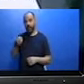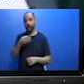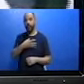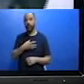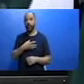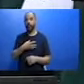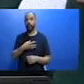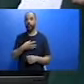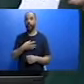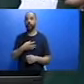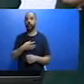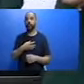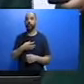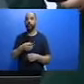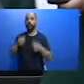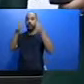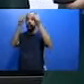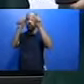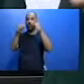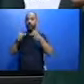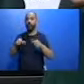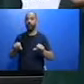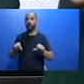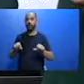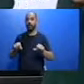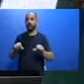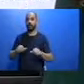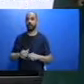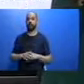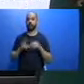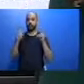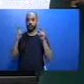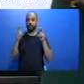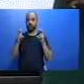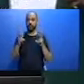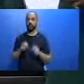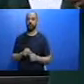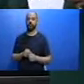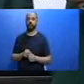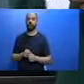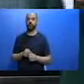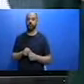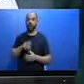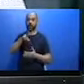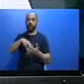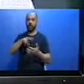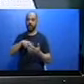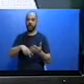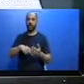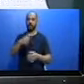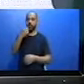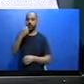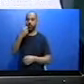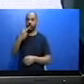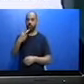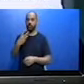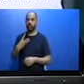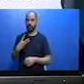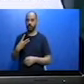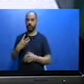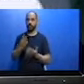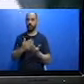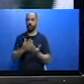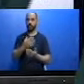textual cartaz fazer a leitura o ler um ler dois ler três as páginas 48